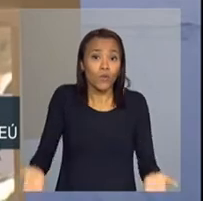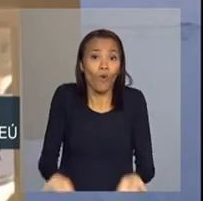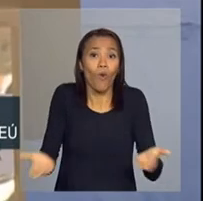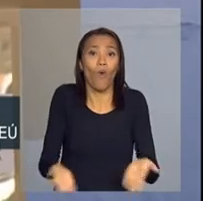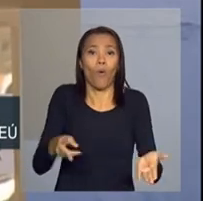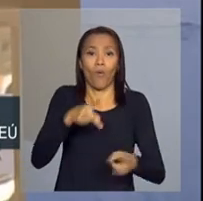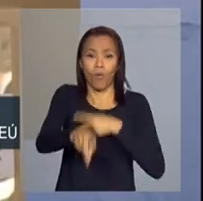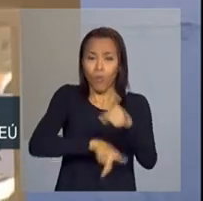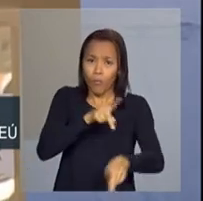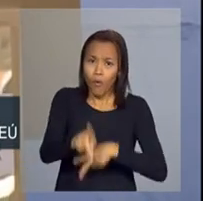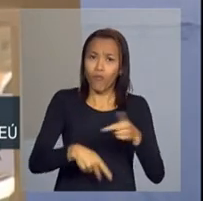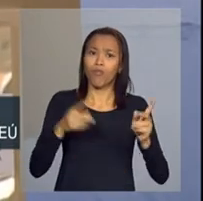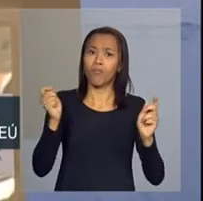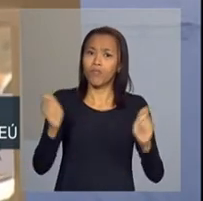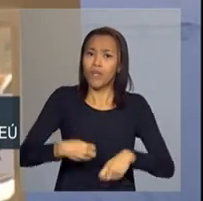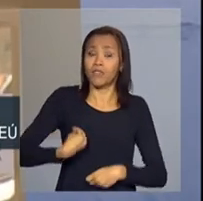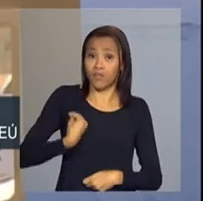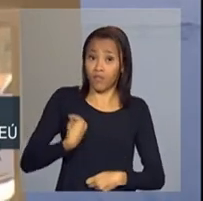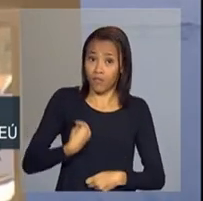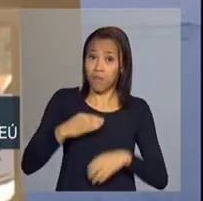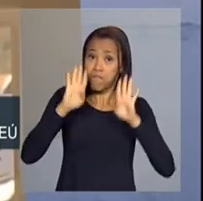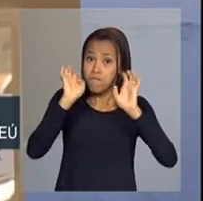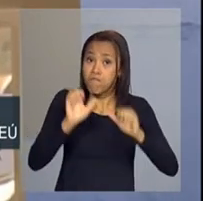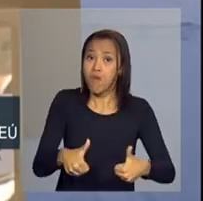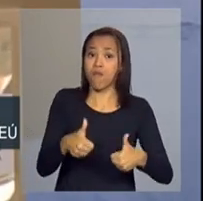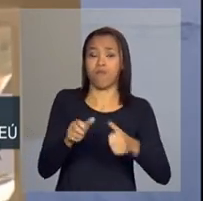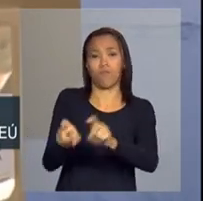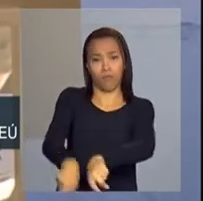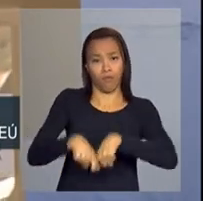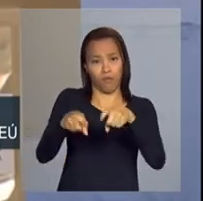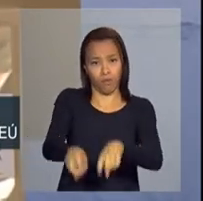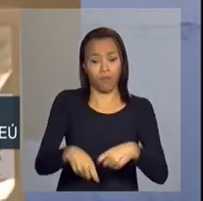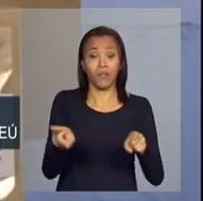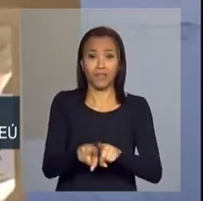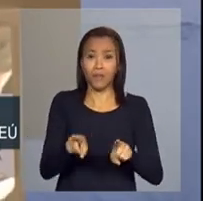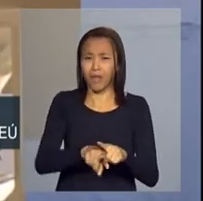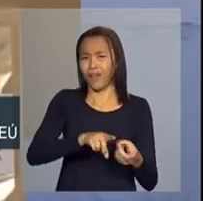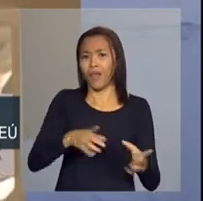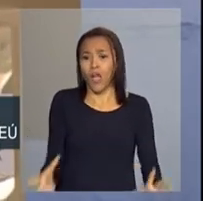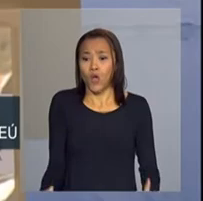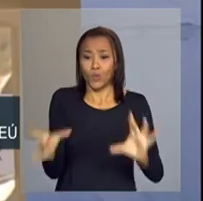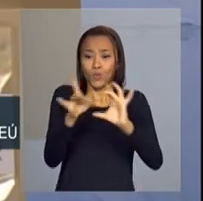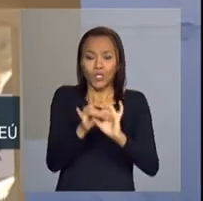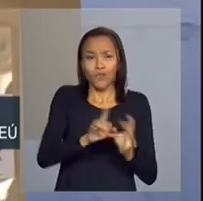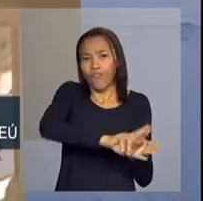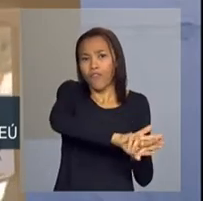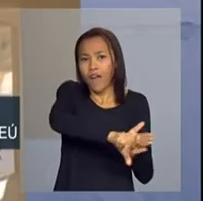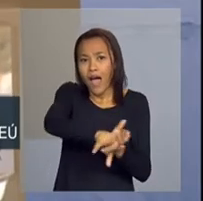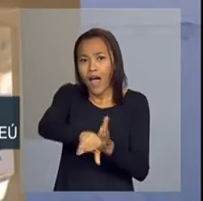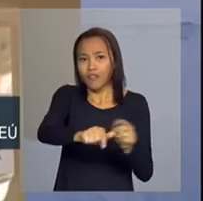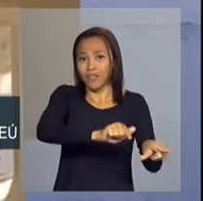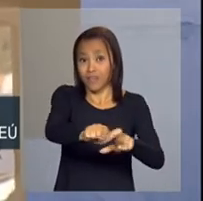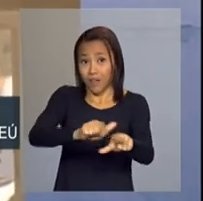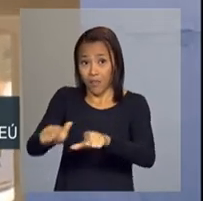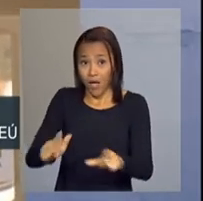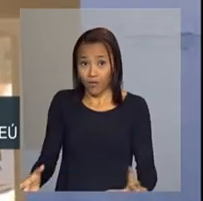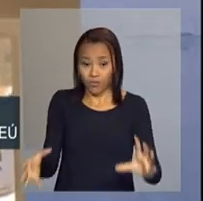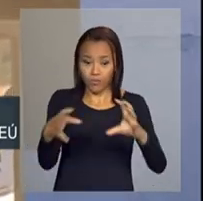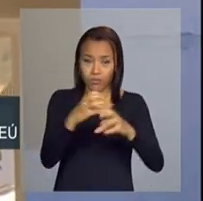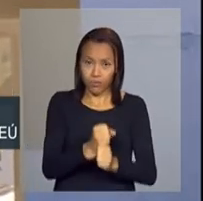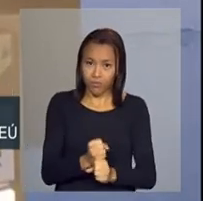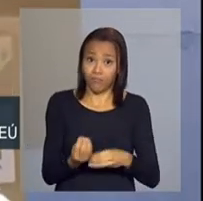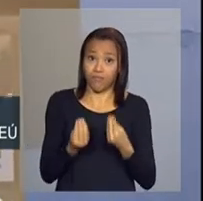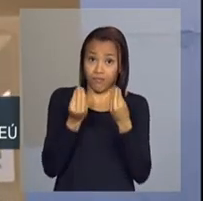campo pudesse viver com mais dignidade. E acumulamos um conjunto de ações importantes para a classe trabalhadora.